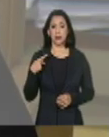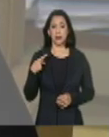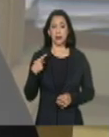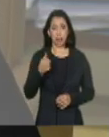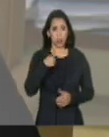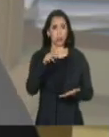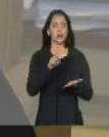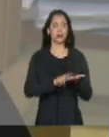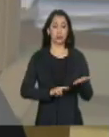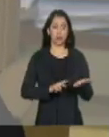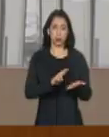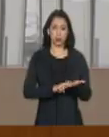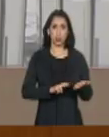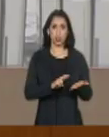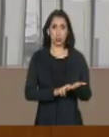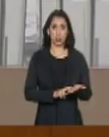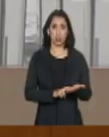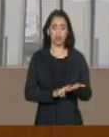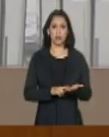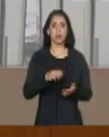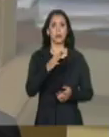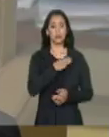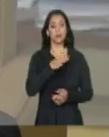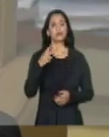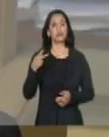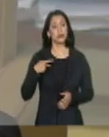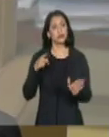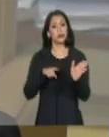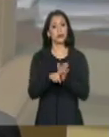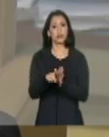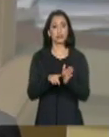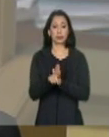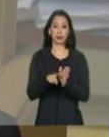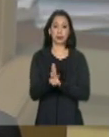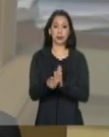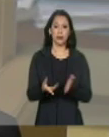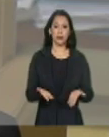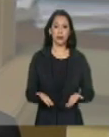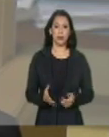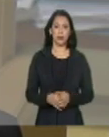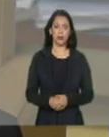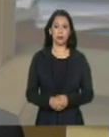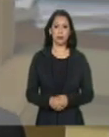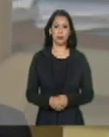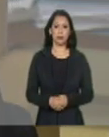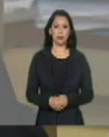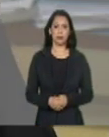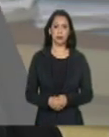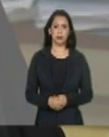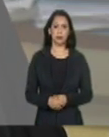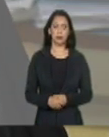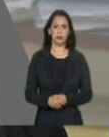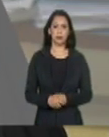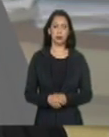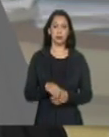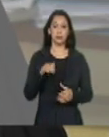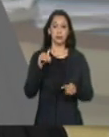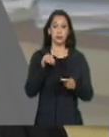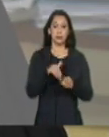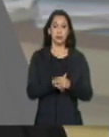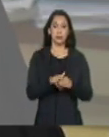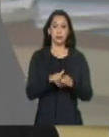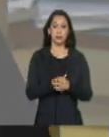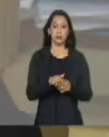relator. Que deu poderes ao Ministério Público para investigar. Inicialmente isso tinha sido derrotado aqui, me louvando num voto do ministro